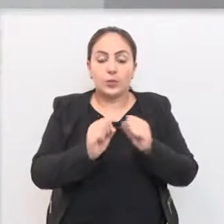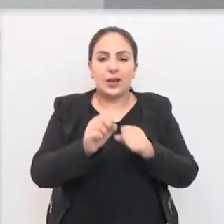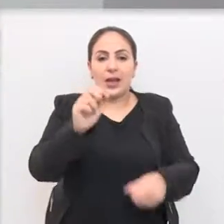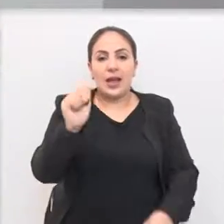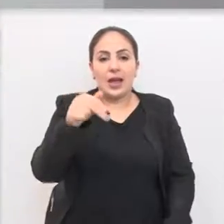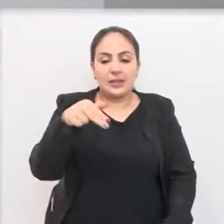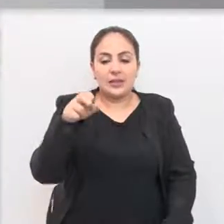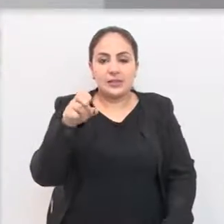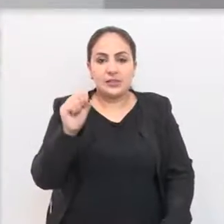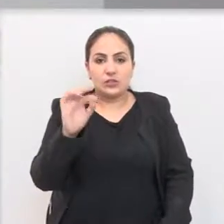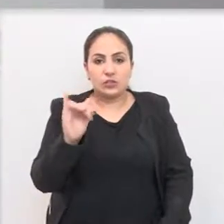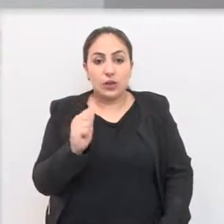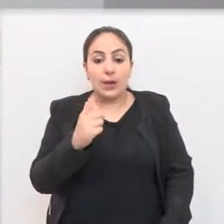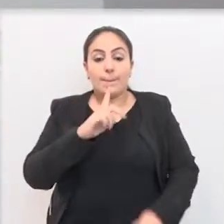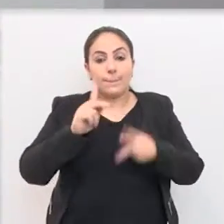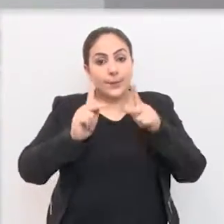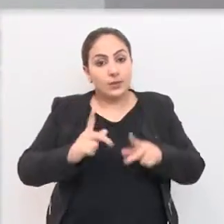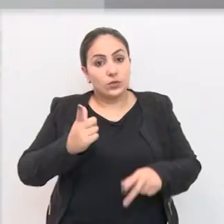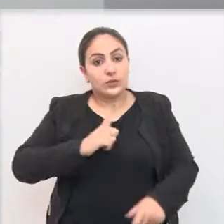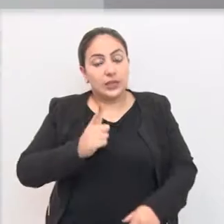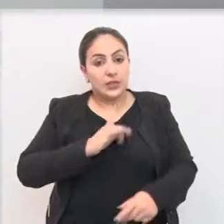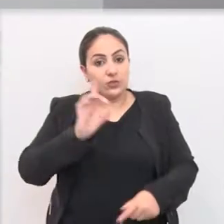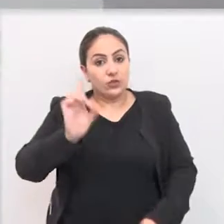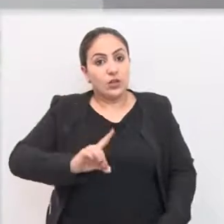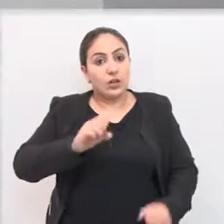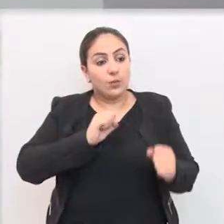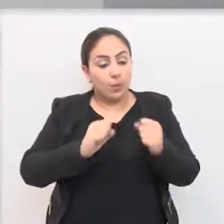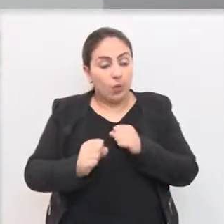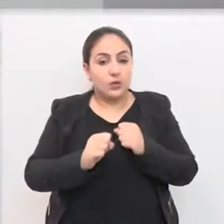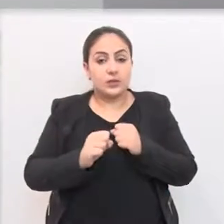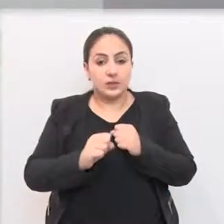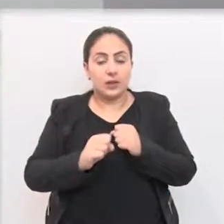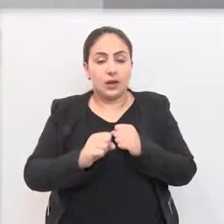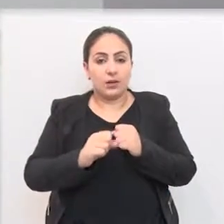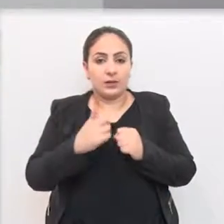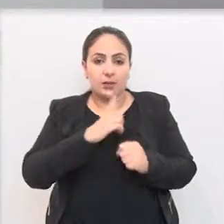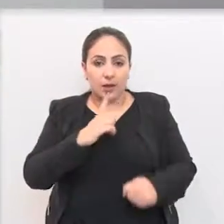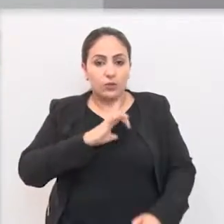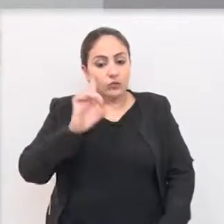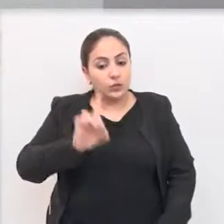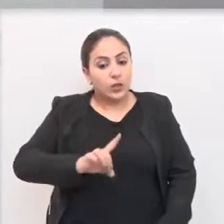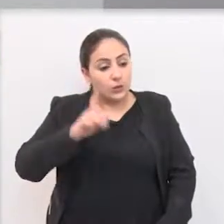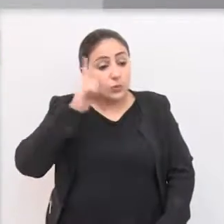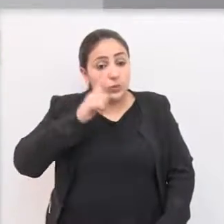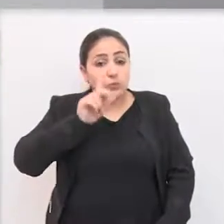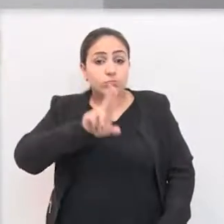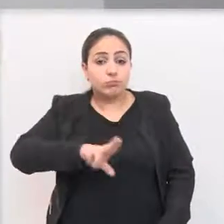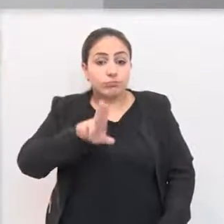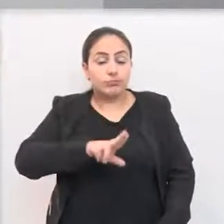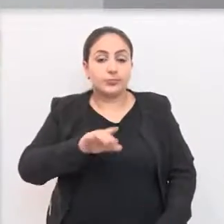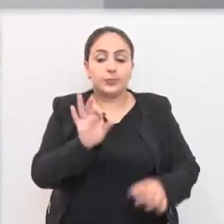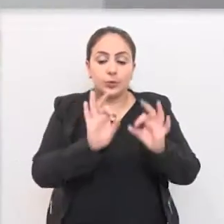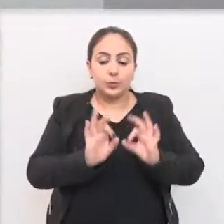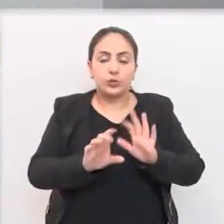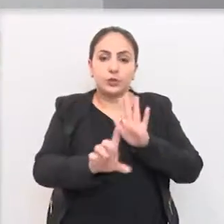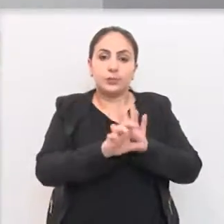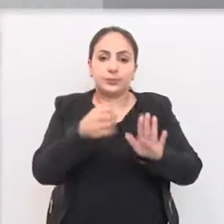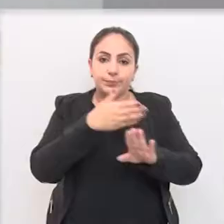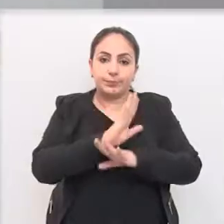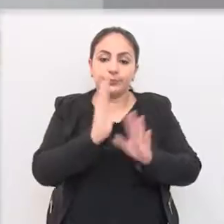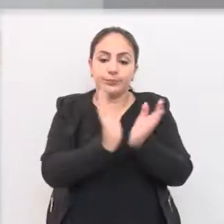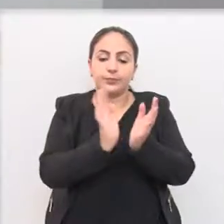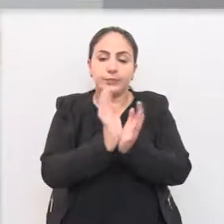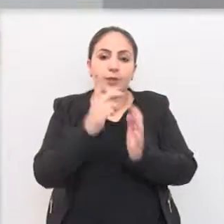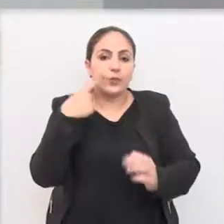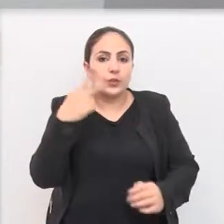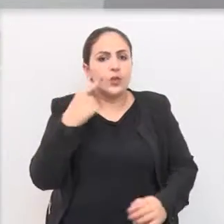anistia, né? Que é que a pessoa que tem aquele direito possa gozar desse direito ao longo do tempo. E aí, com esse projeto de lei